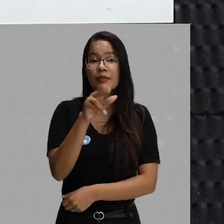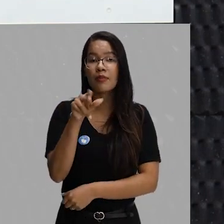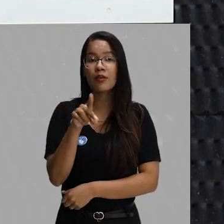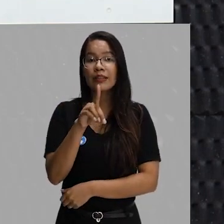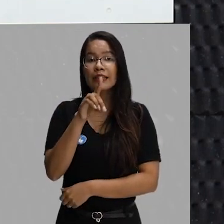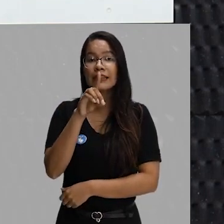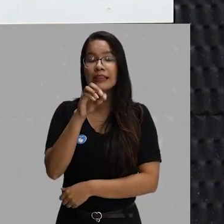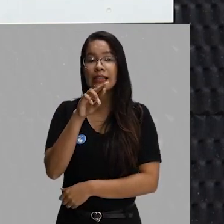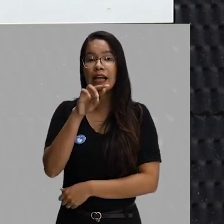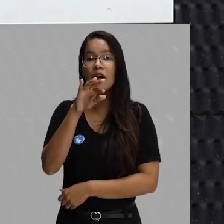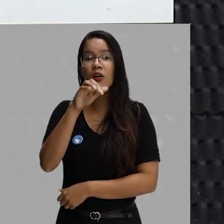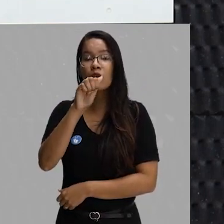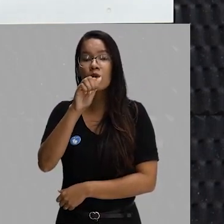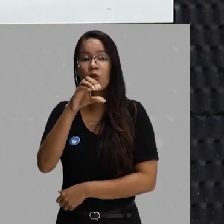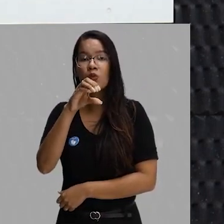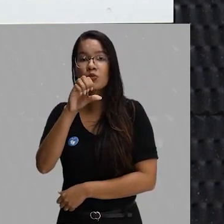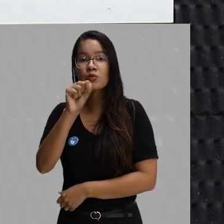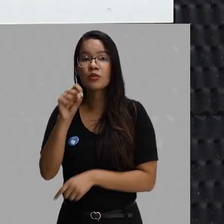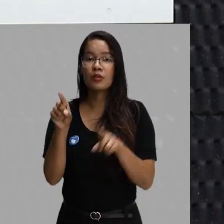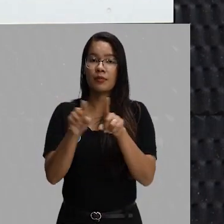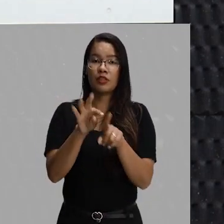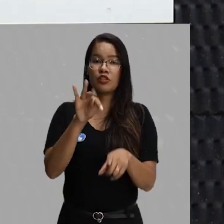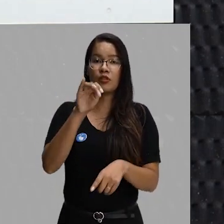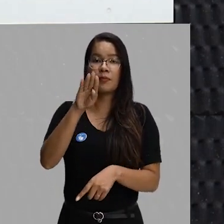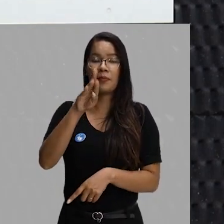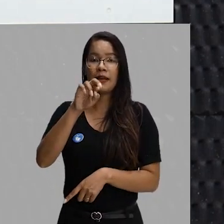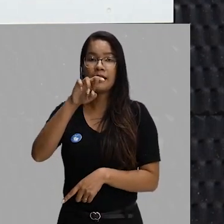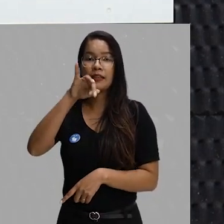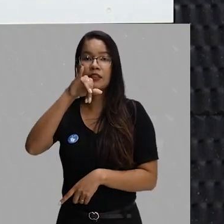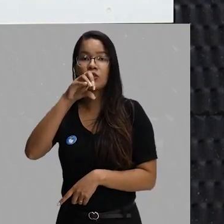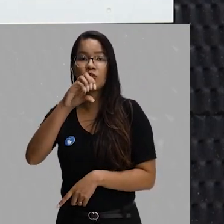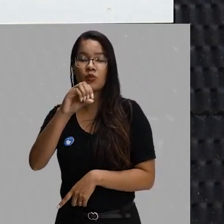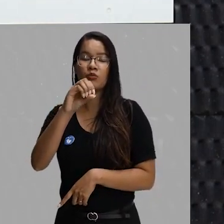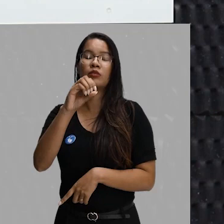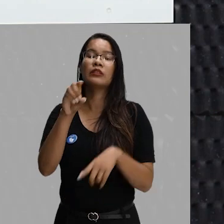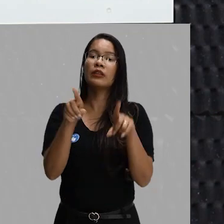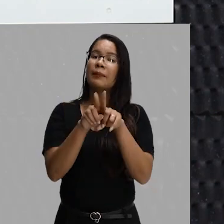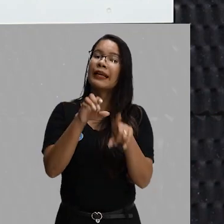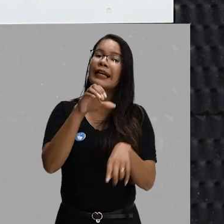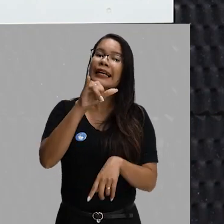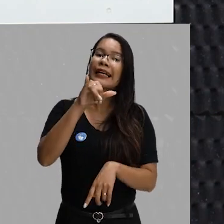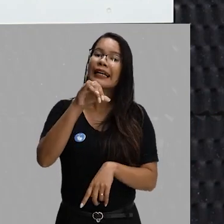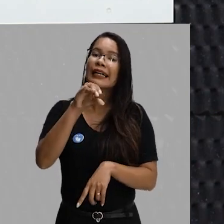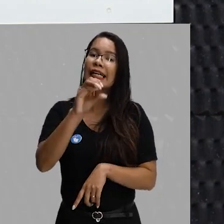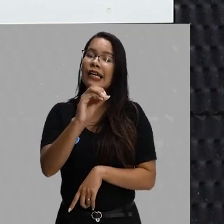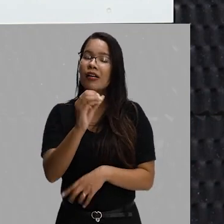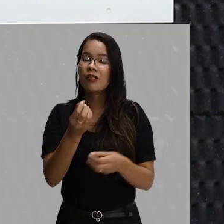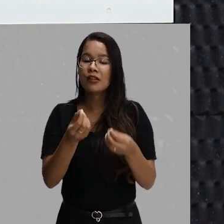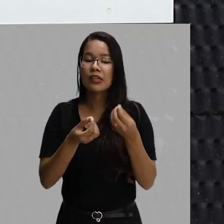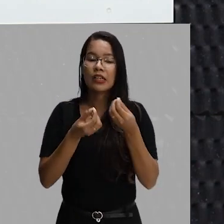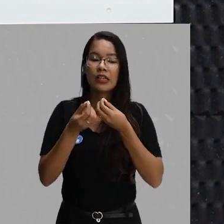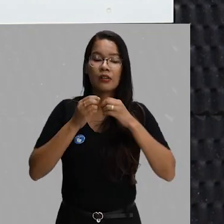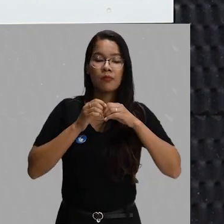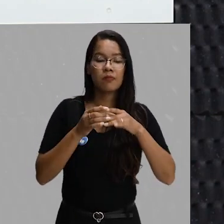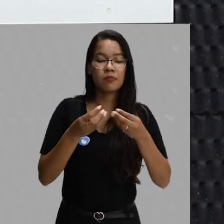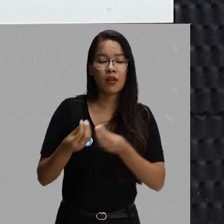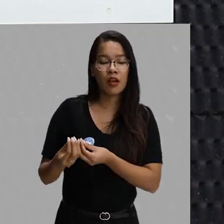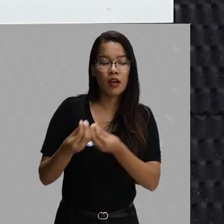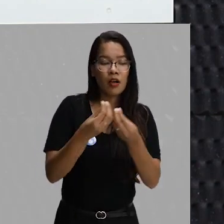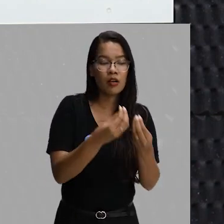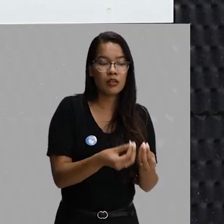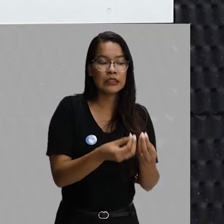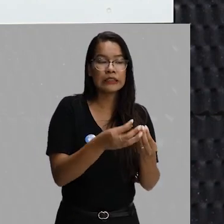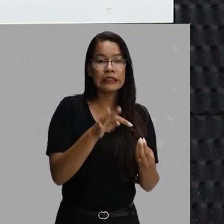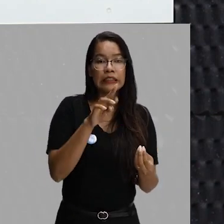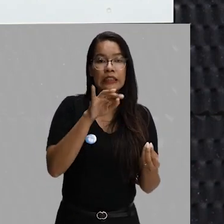Gracos, Tibério, que propôs uma reforma agrária, Caio, que propôs a distribuição de trigo gratuito para a plebe